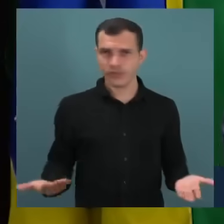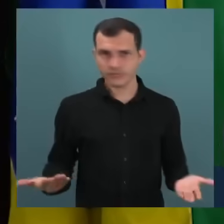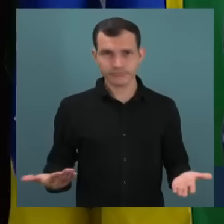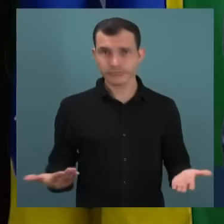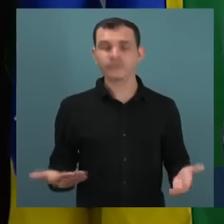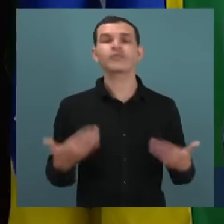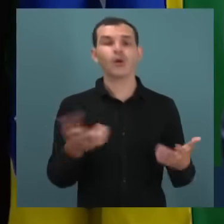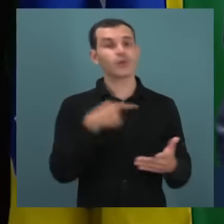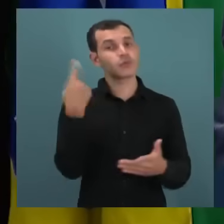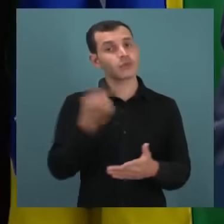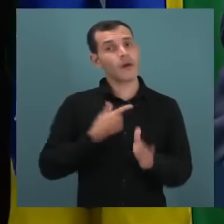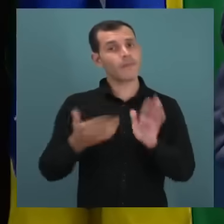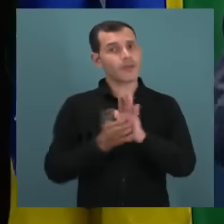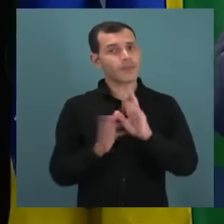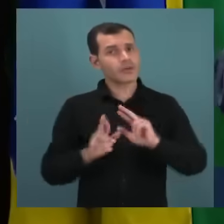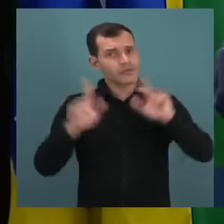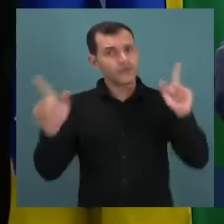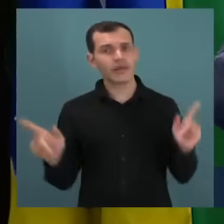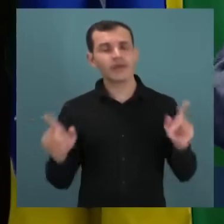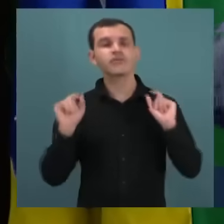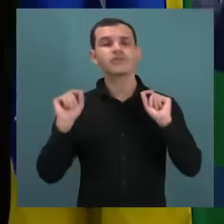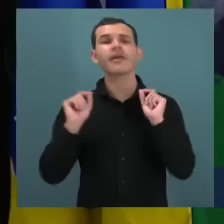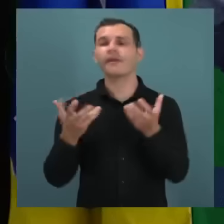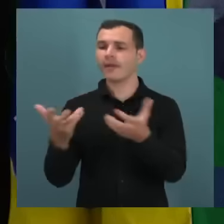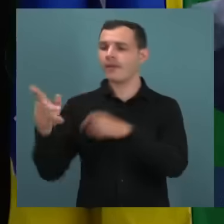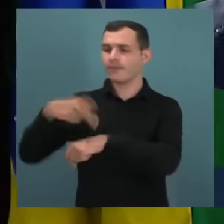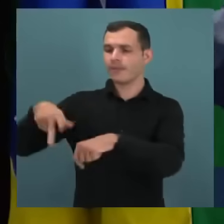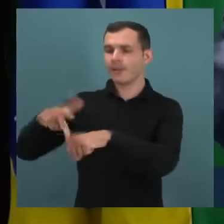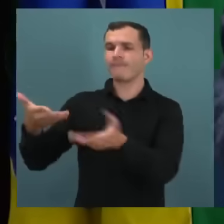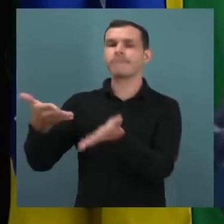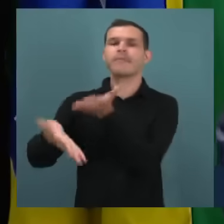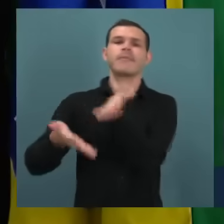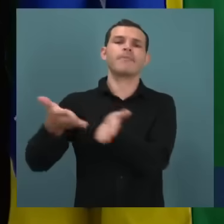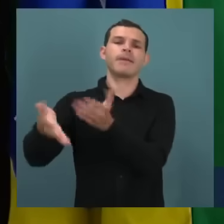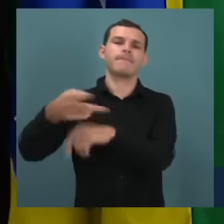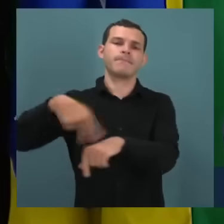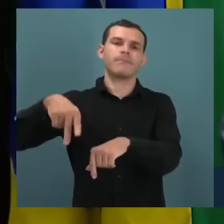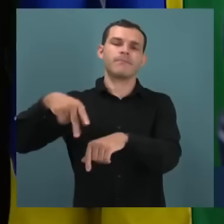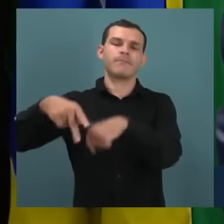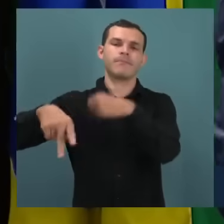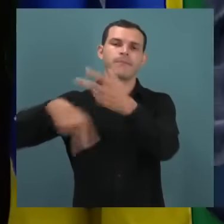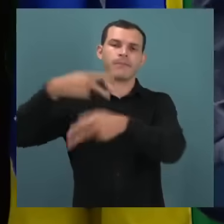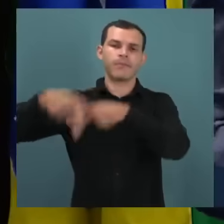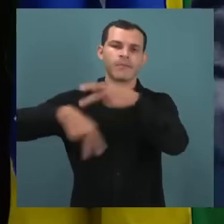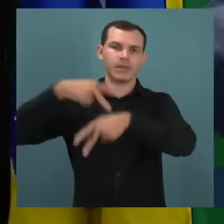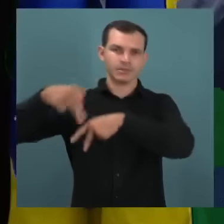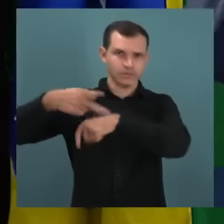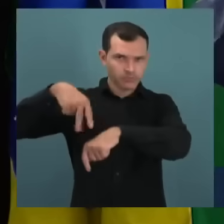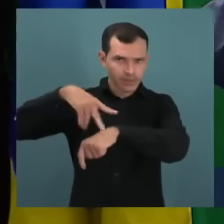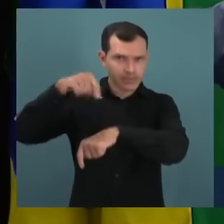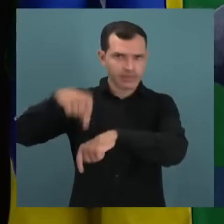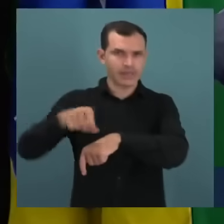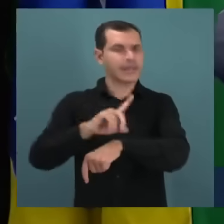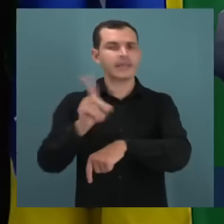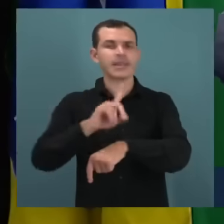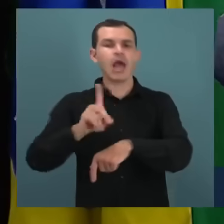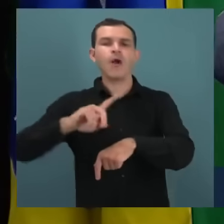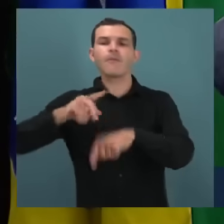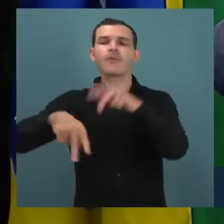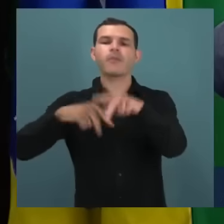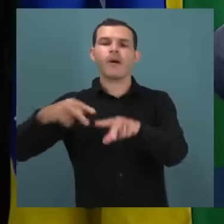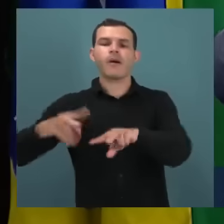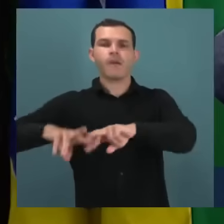ao contrário, um Estado que serve à população e não se serve da população. Nós defendemos o mérito.